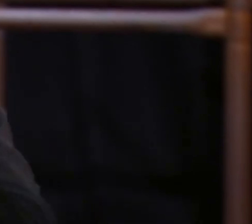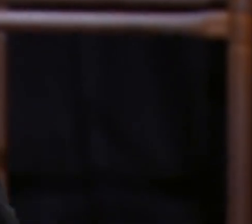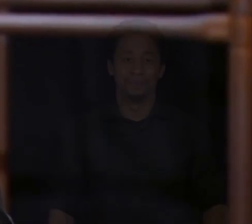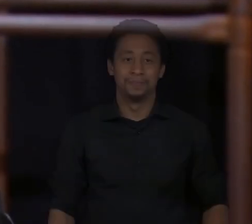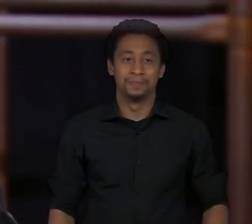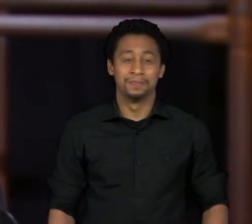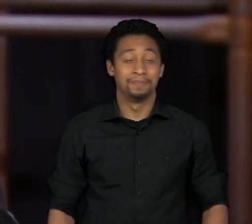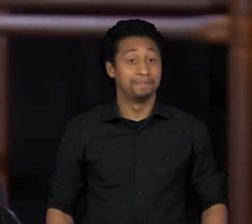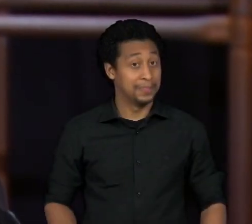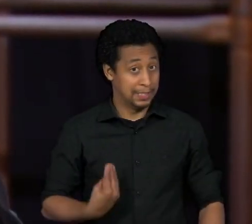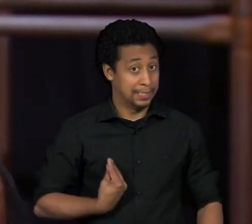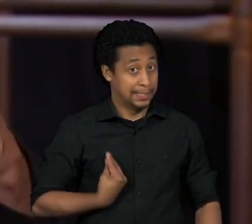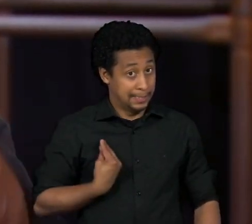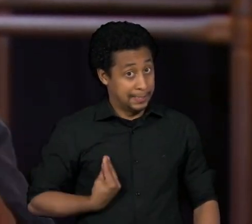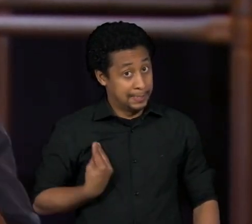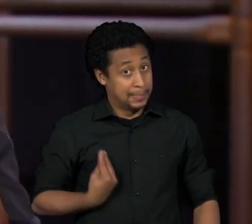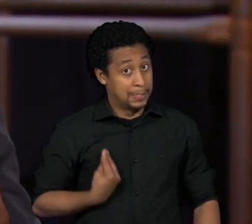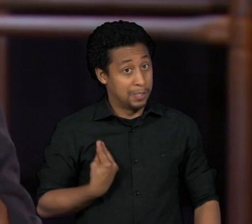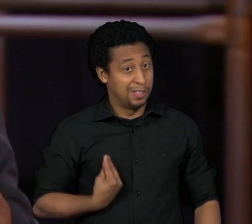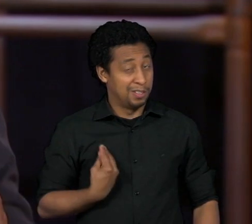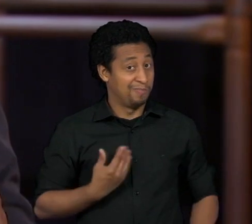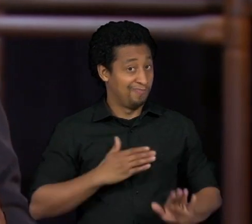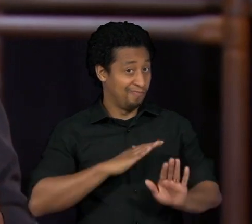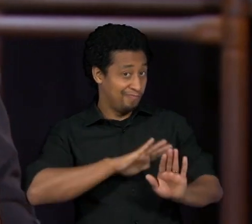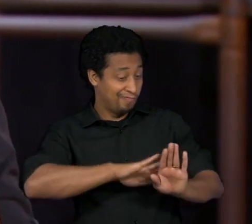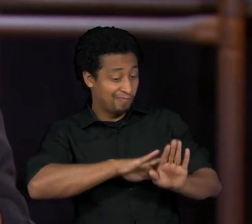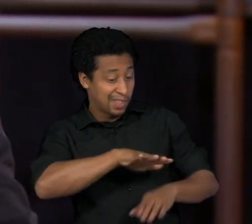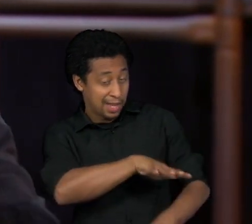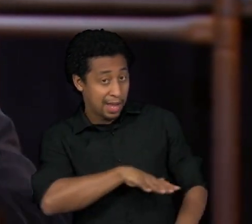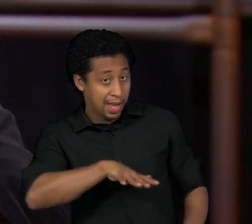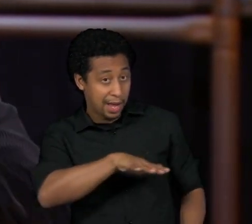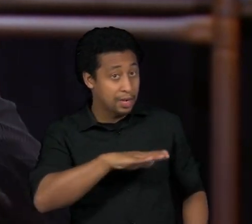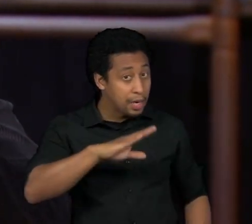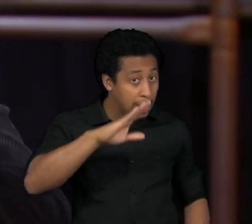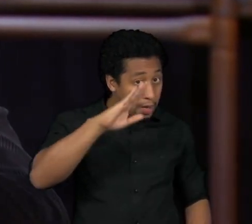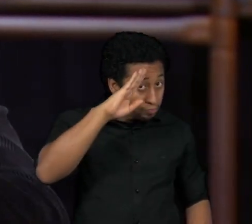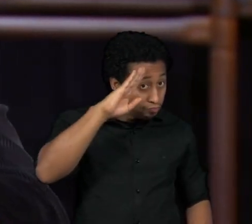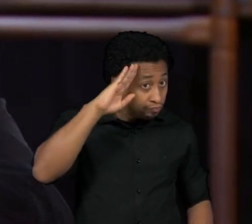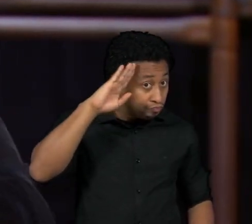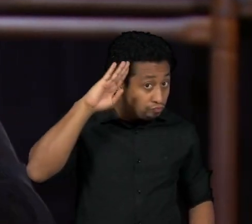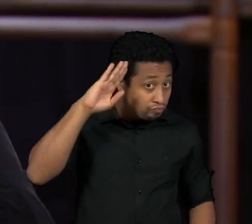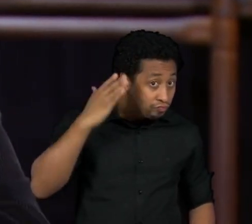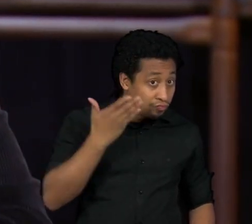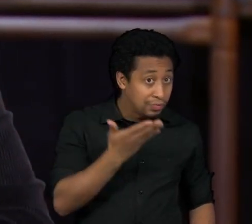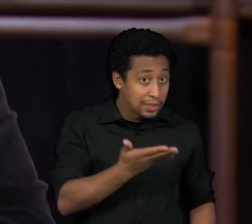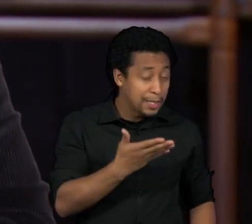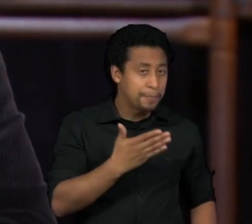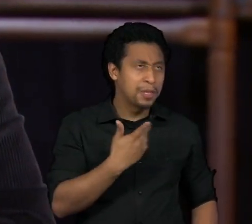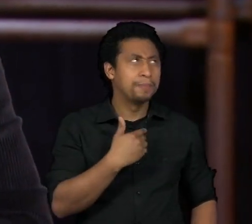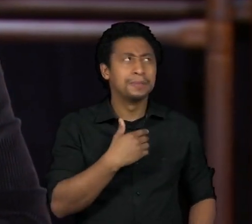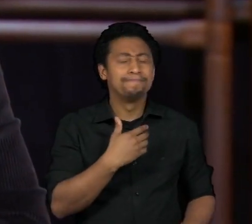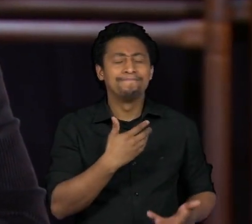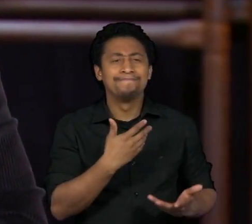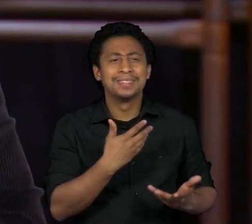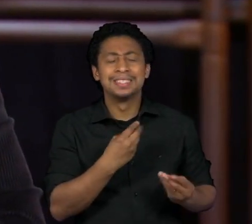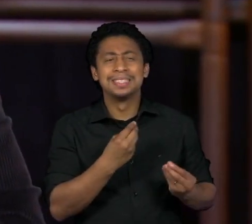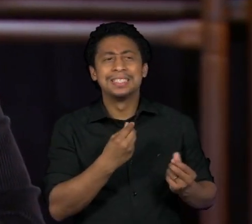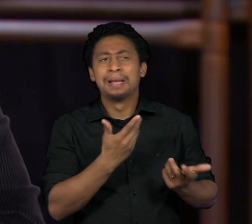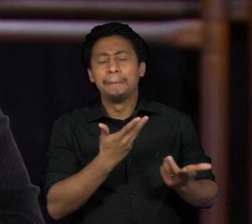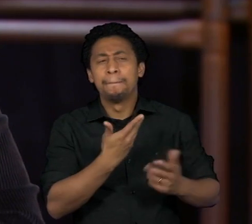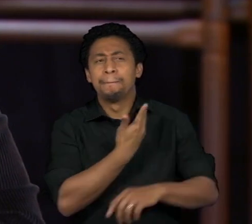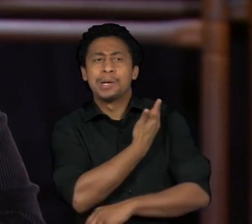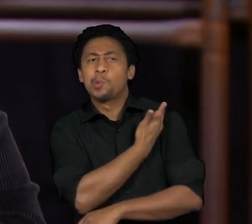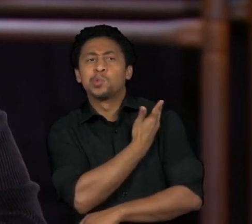Existe um viés dentro do meio acadêmico, eu estou falando assim de preconceito mesmo, com alguém que